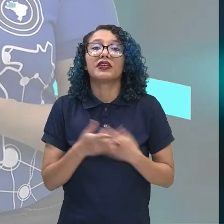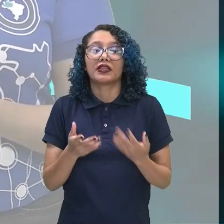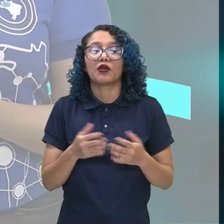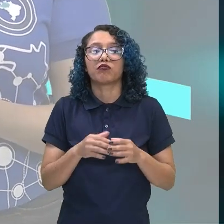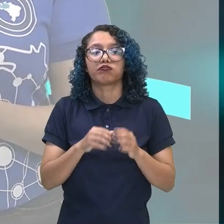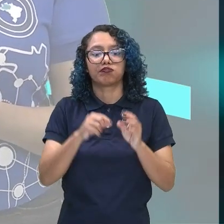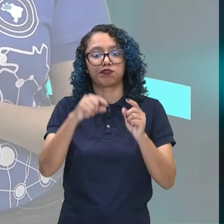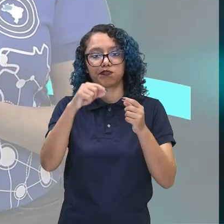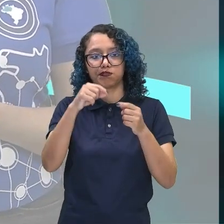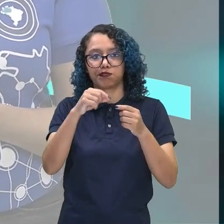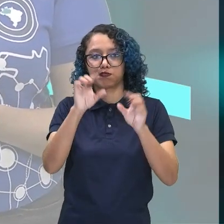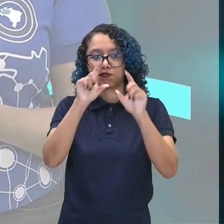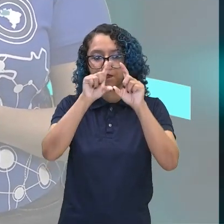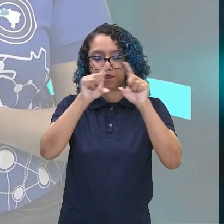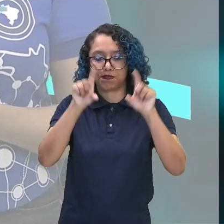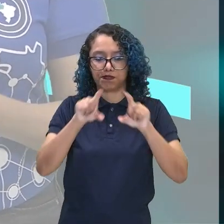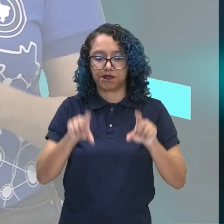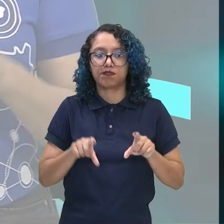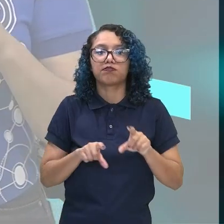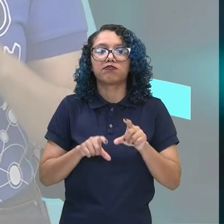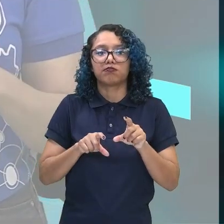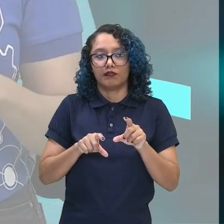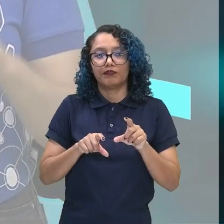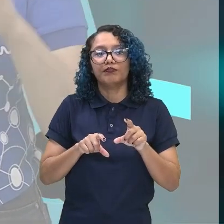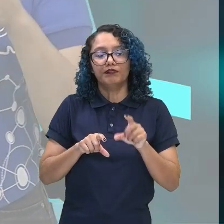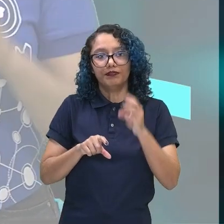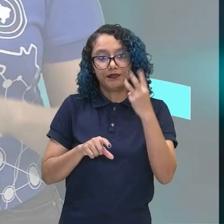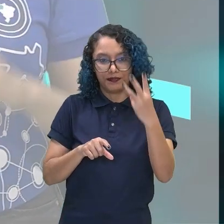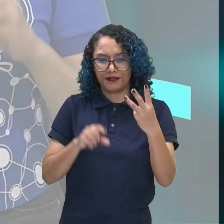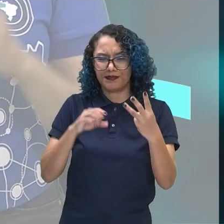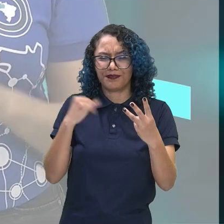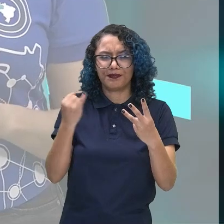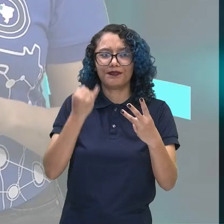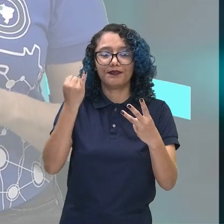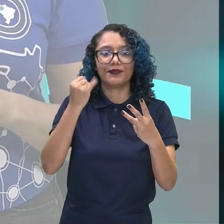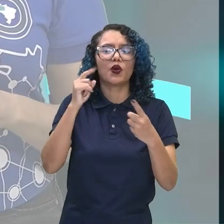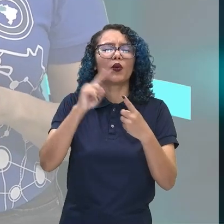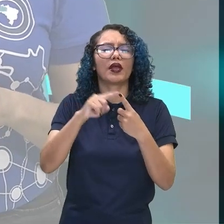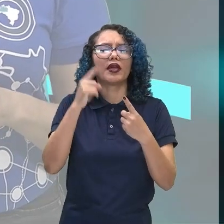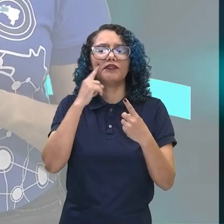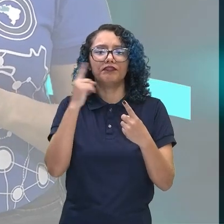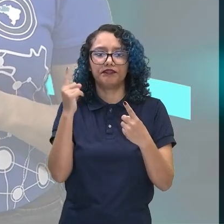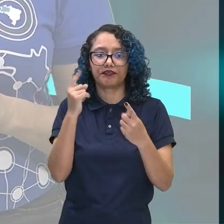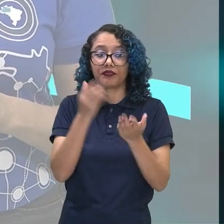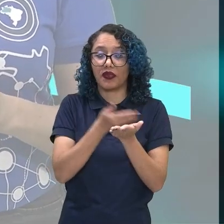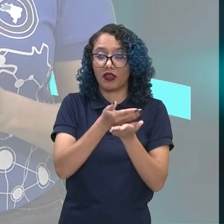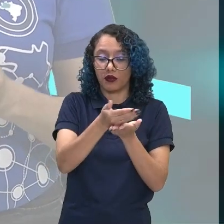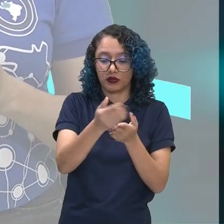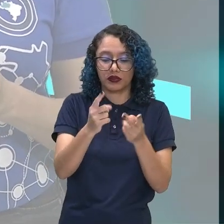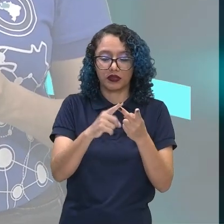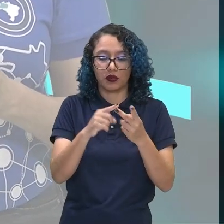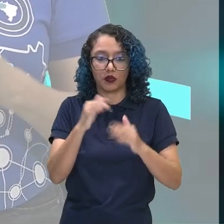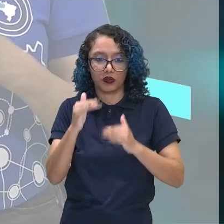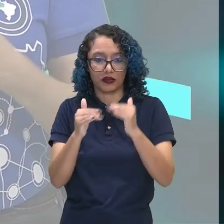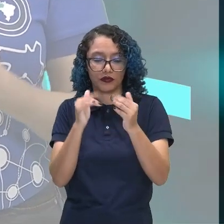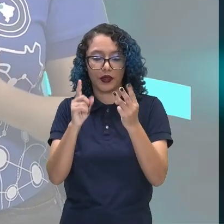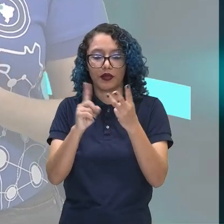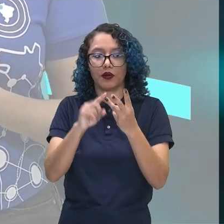partes essenciais, que são introdução, desenvolvimento e conclusão.